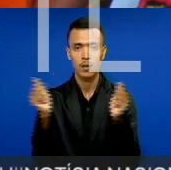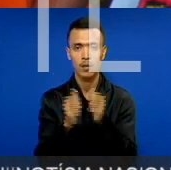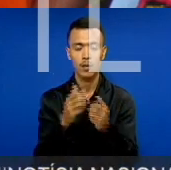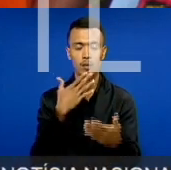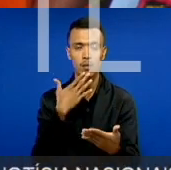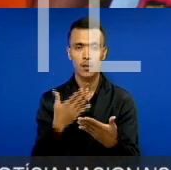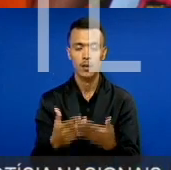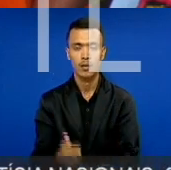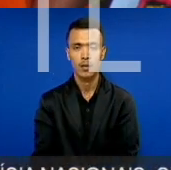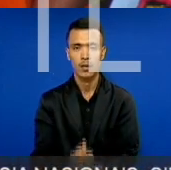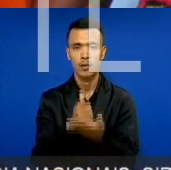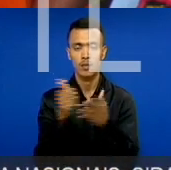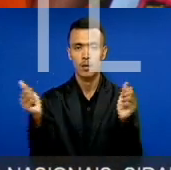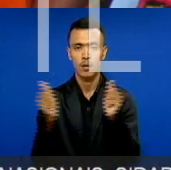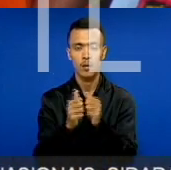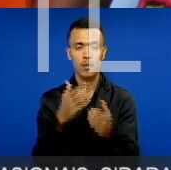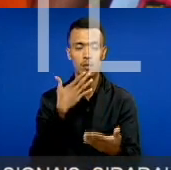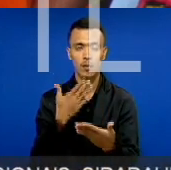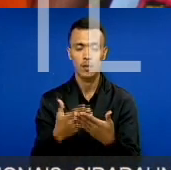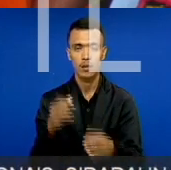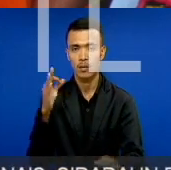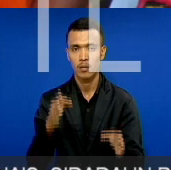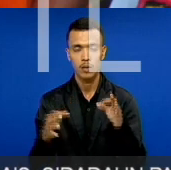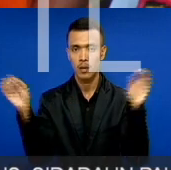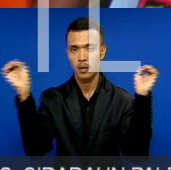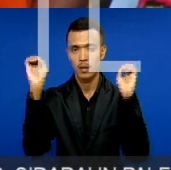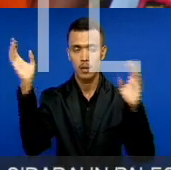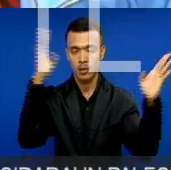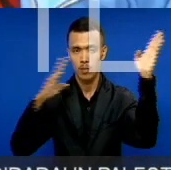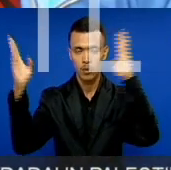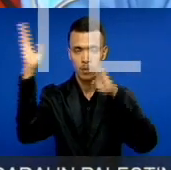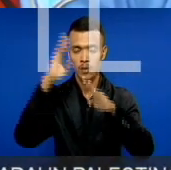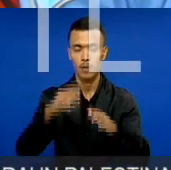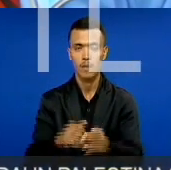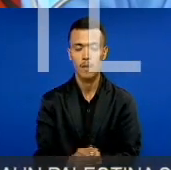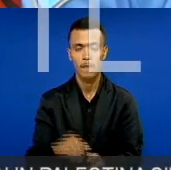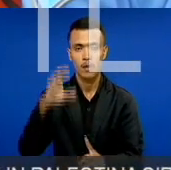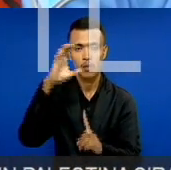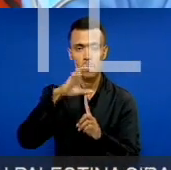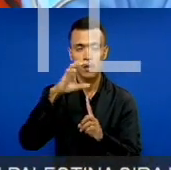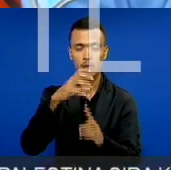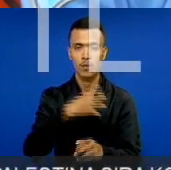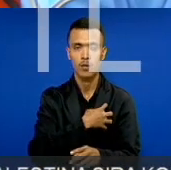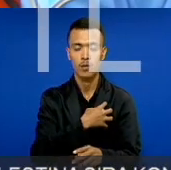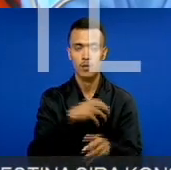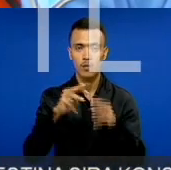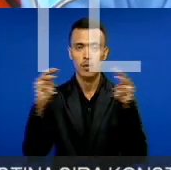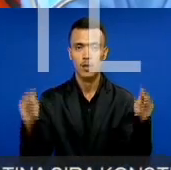kata atende ho dia ho demone lamosu perturbasang nebem apa bot. Comandante Penitele Município